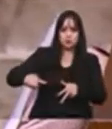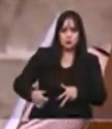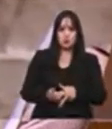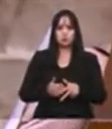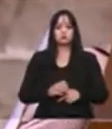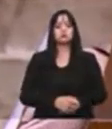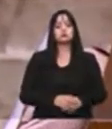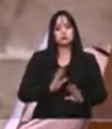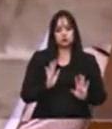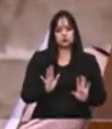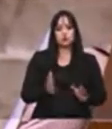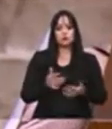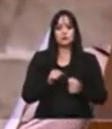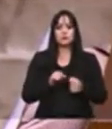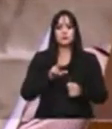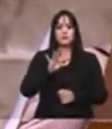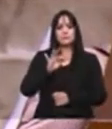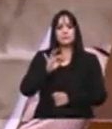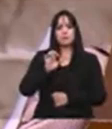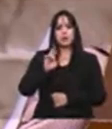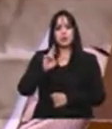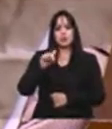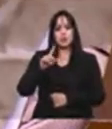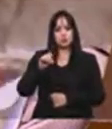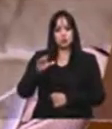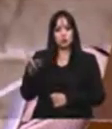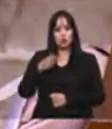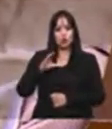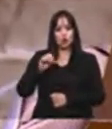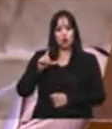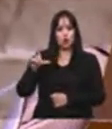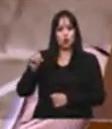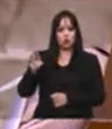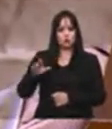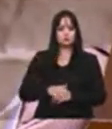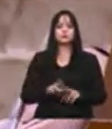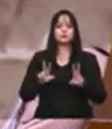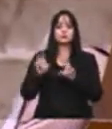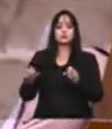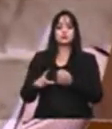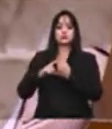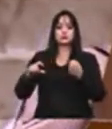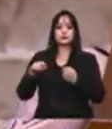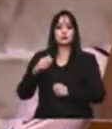qualificada, perpetrada por Fernando Collor, Bergamaschi e Luiz Amorim, nos termos do artigo